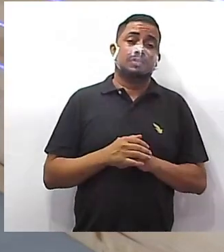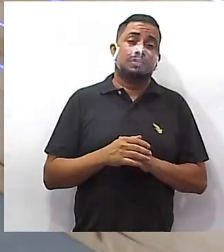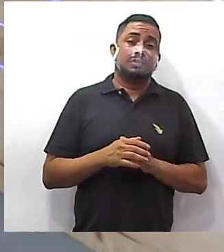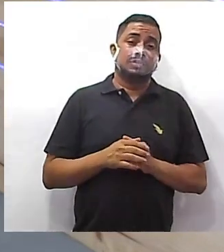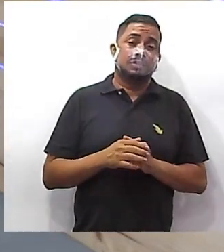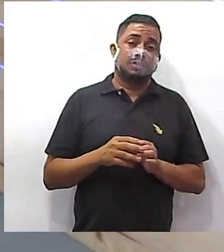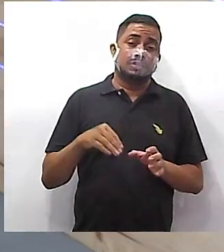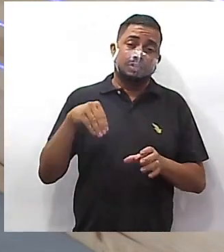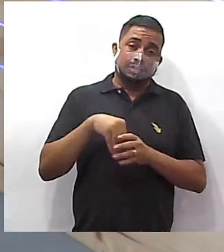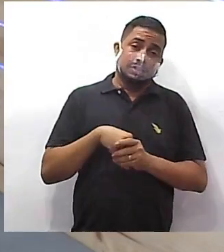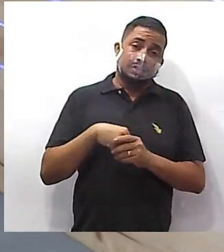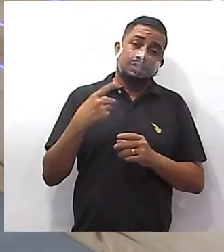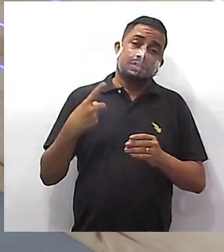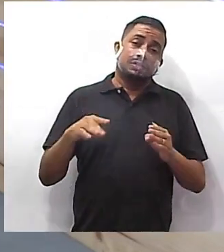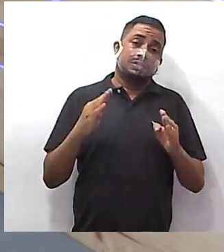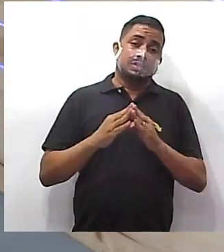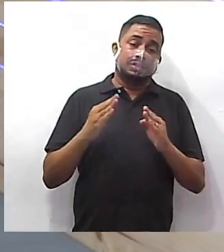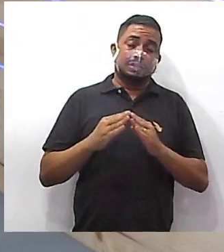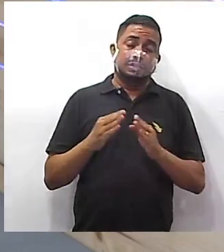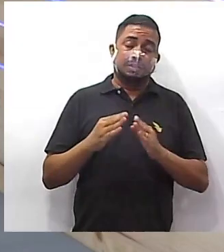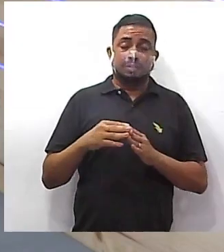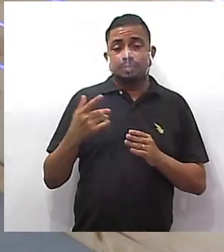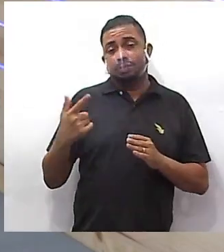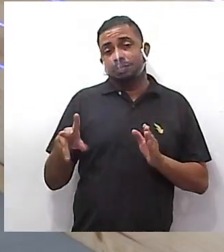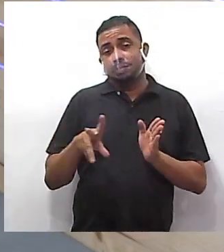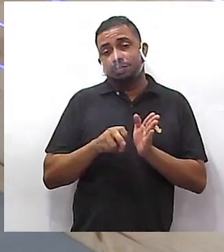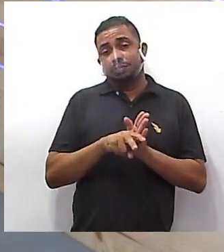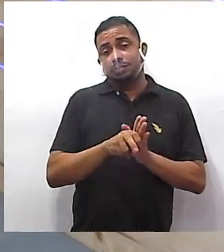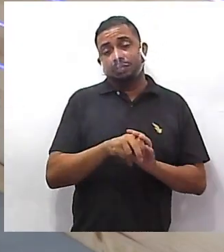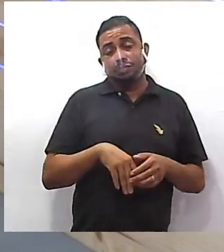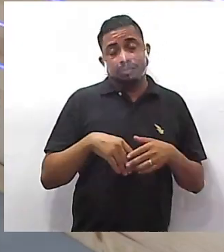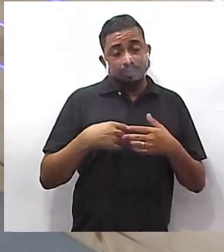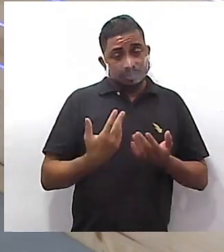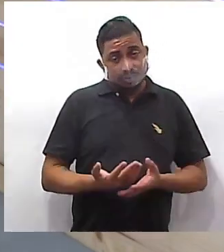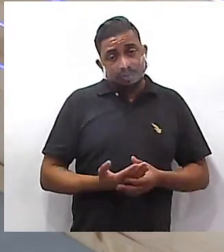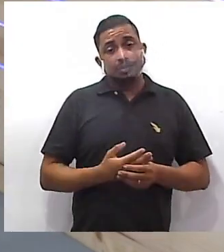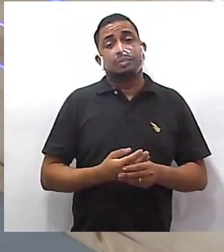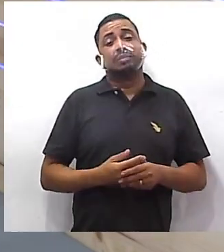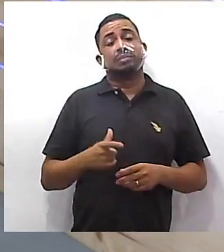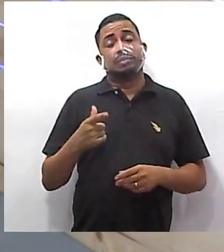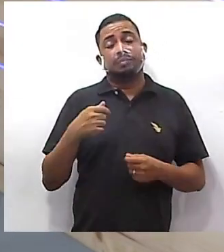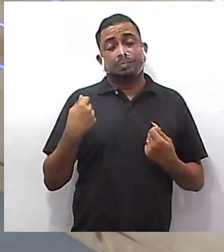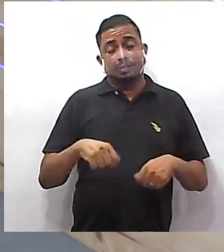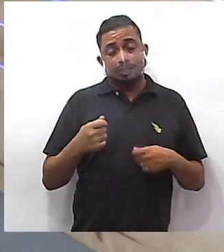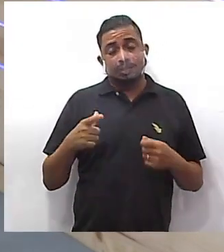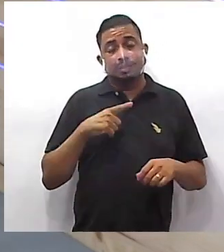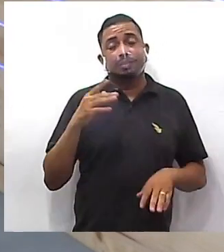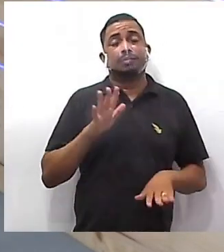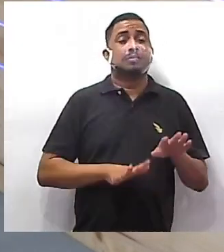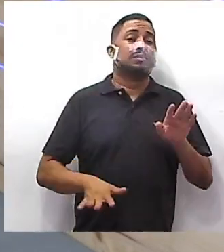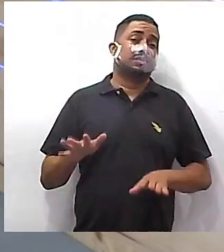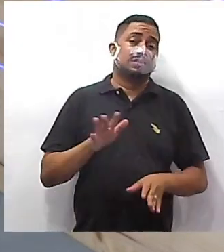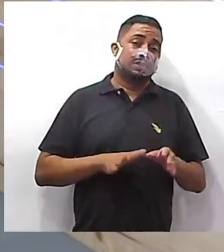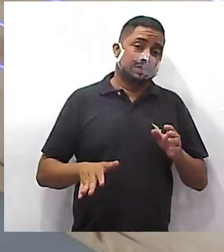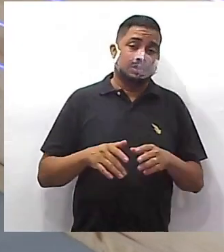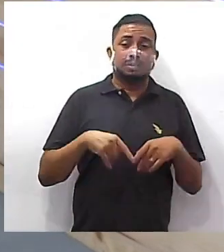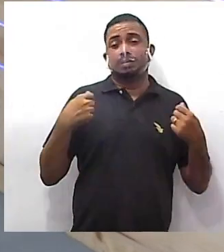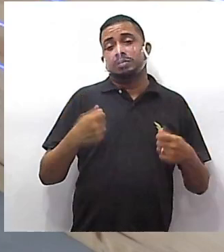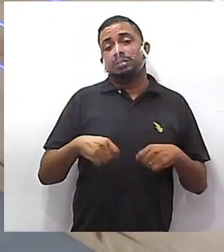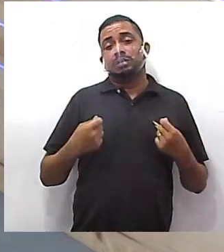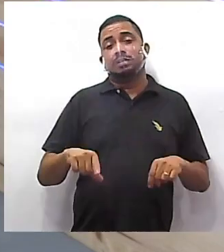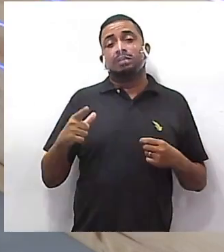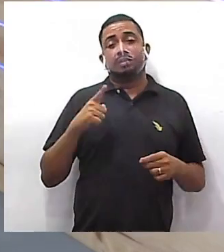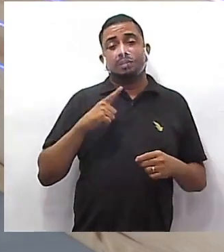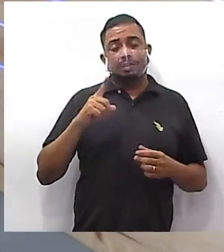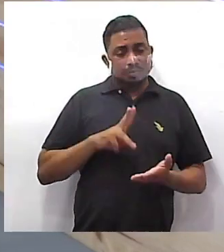contaminar dentro da sua casa com outros vírus, não coronavírus, né? Então, a gente tem que ter muita cautela contra isso. A gente precisa tomar